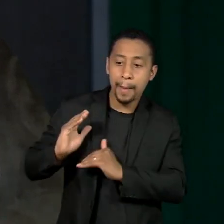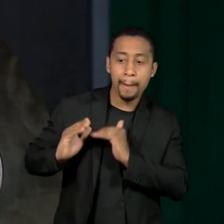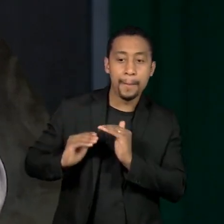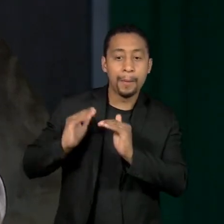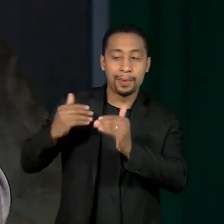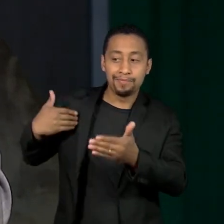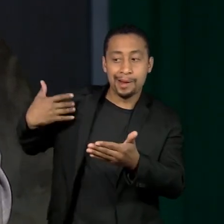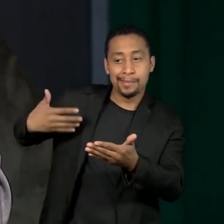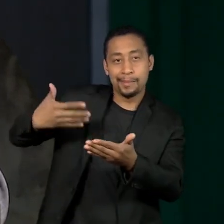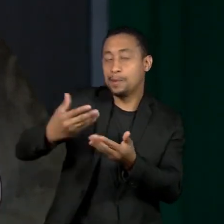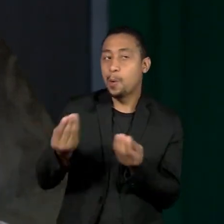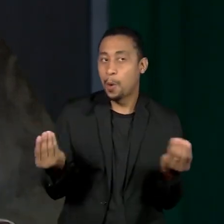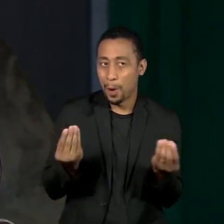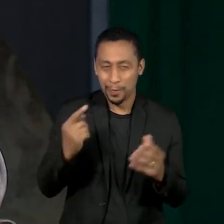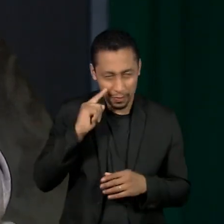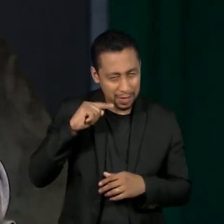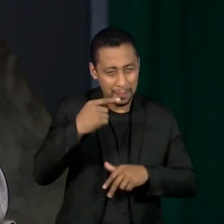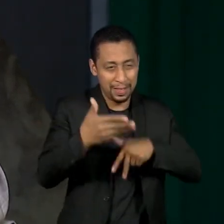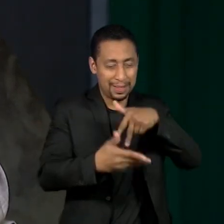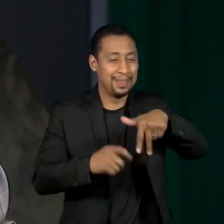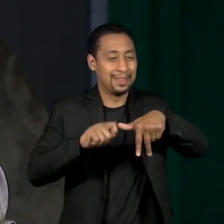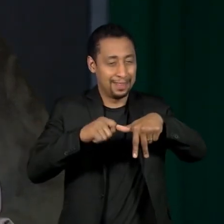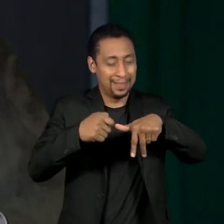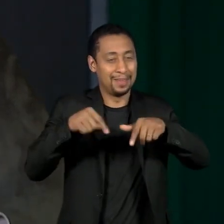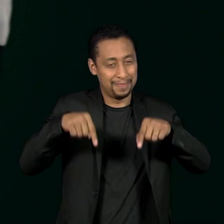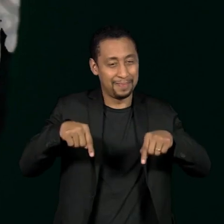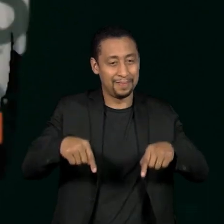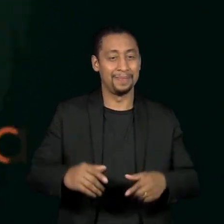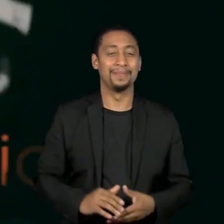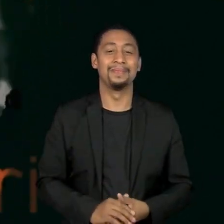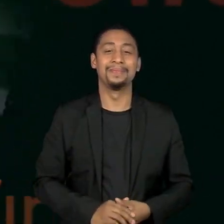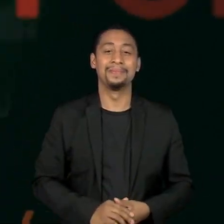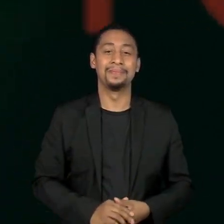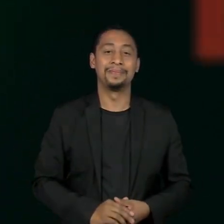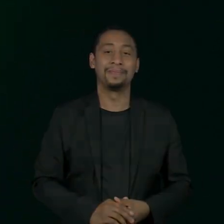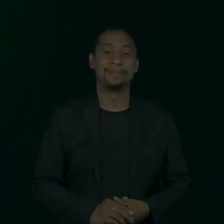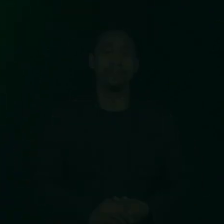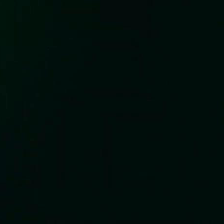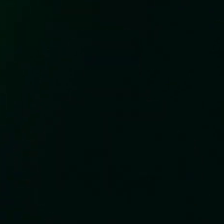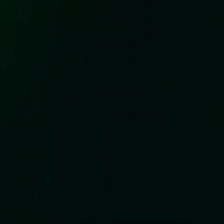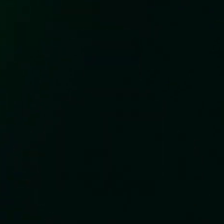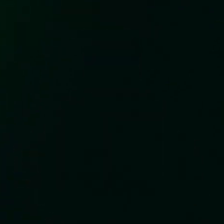ao longo dos anos. A gente volta já já.